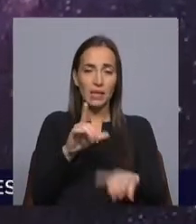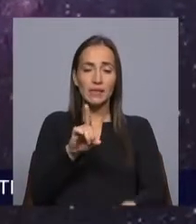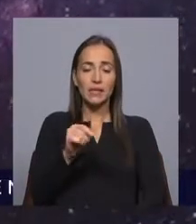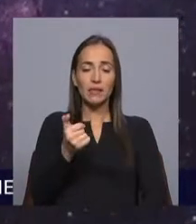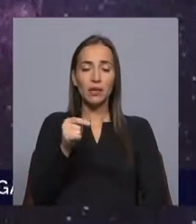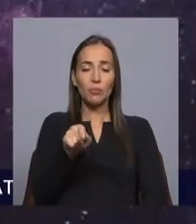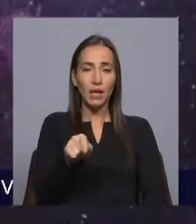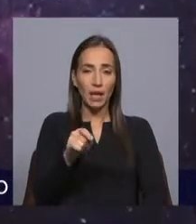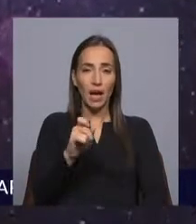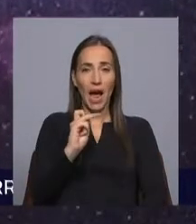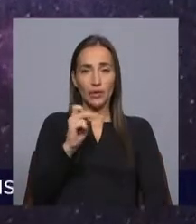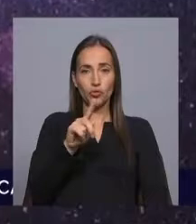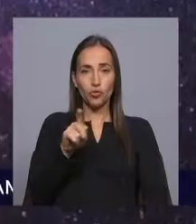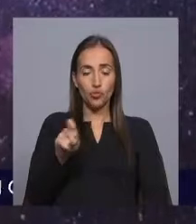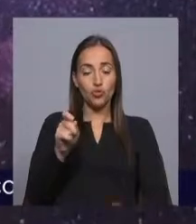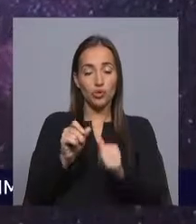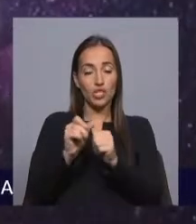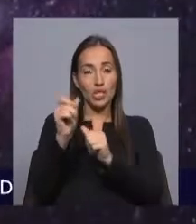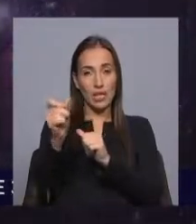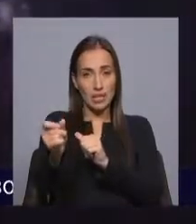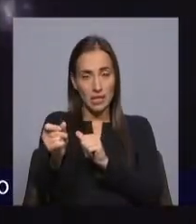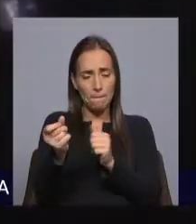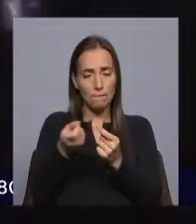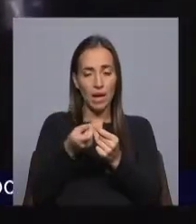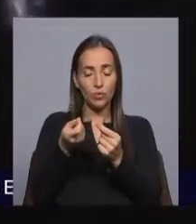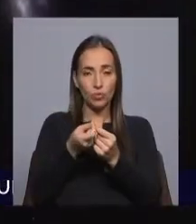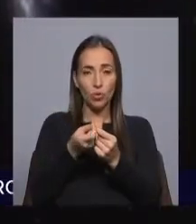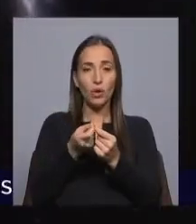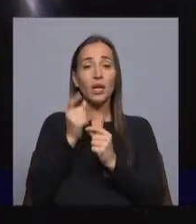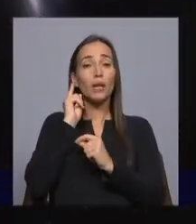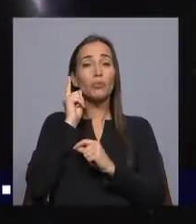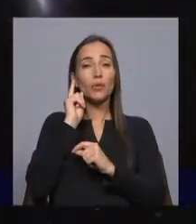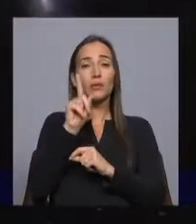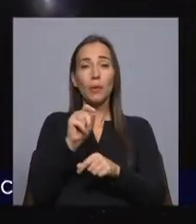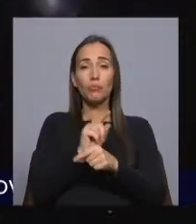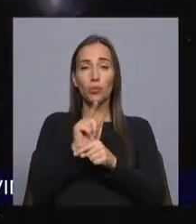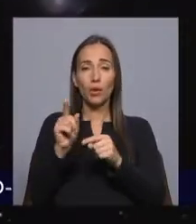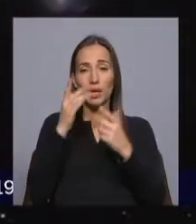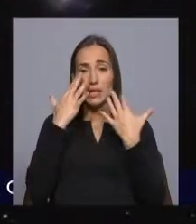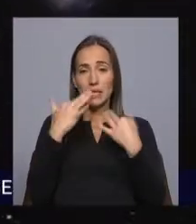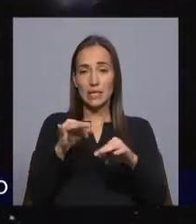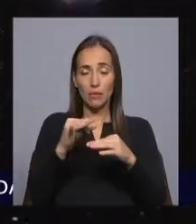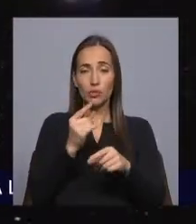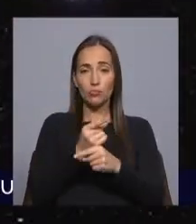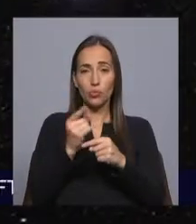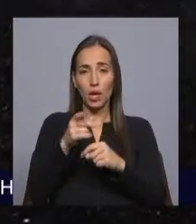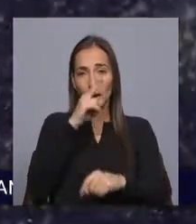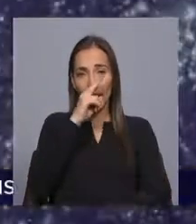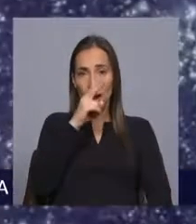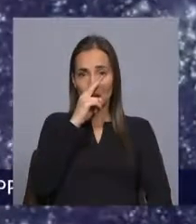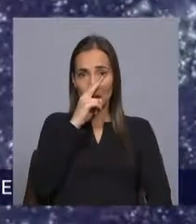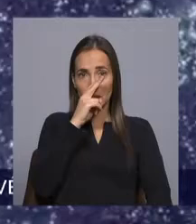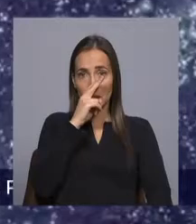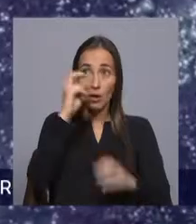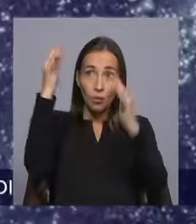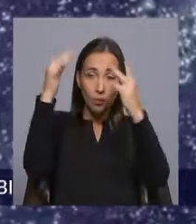anos-luz de distância. Isto é muito próximo. E porque é que isto também é importante, Daniel? Por uma razão simples. É que este gás, ao cair na